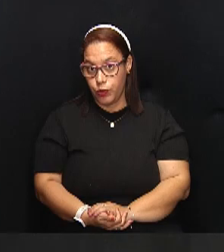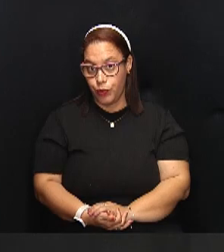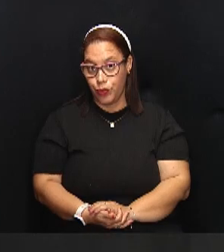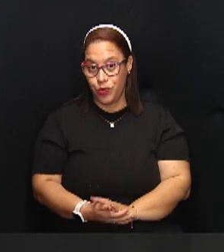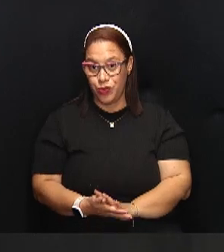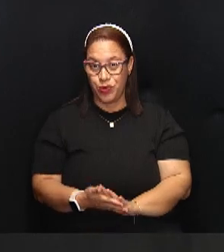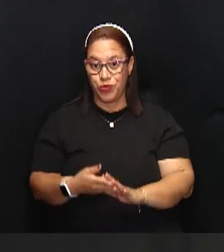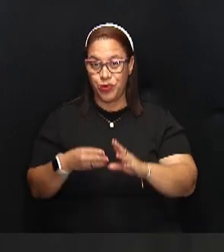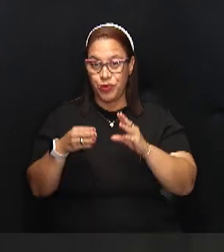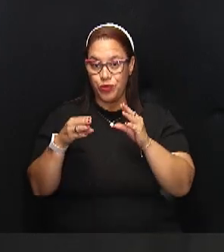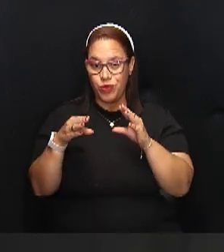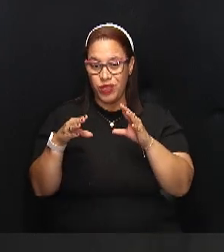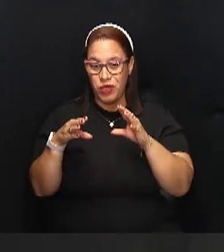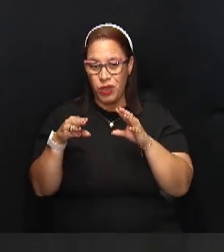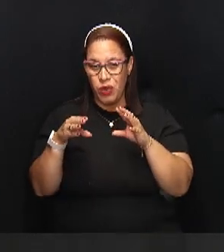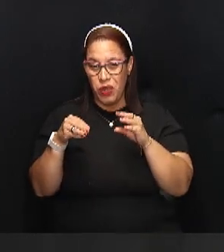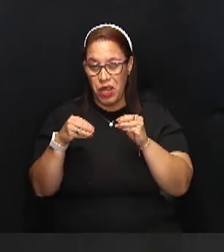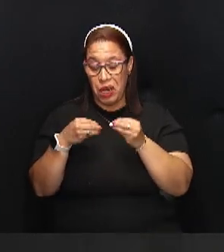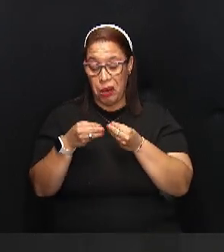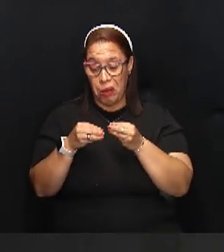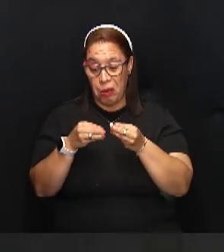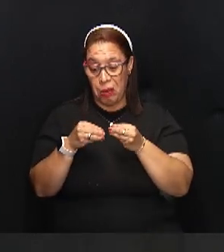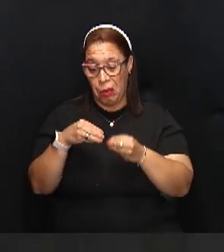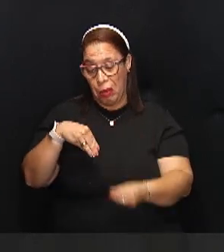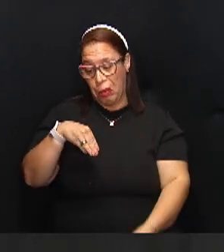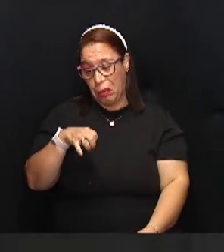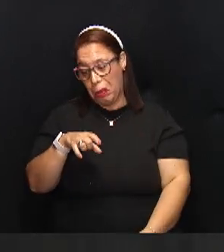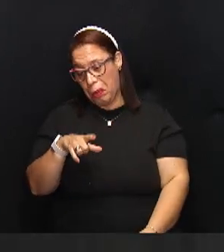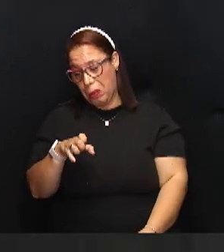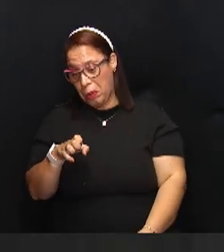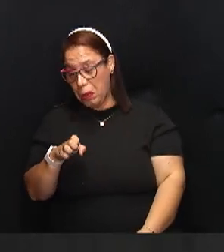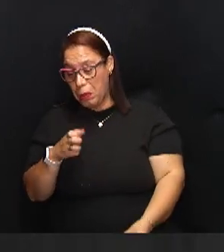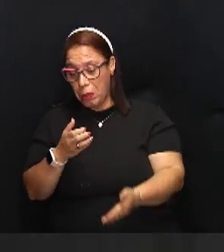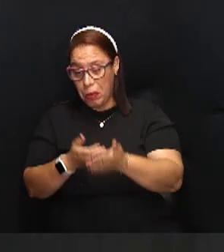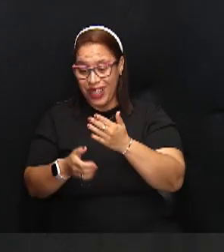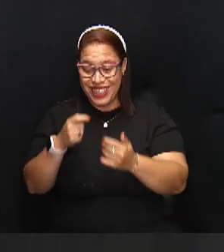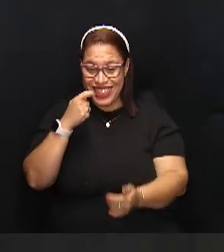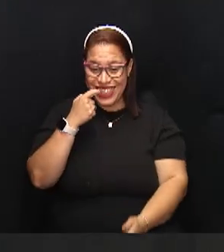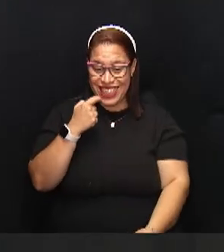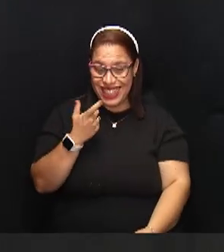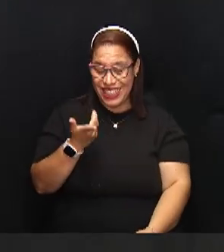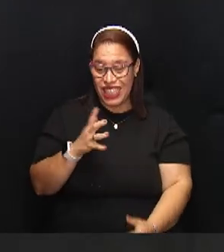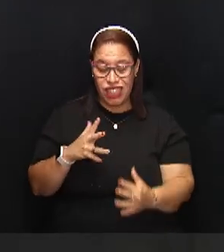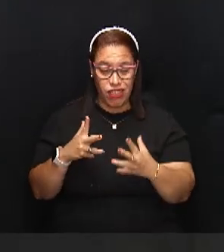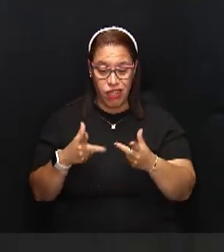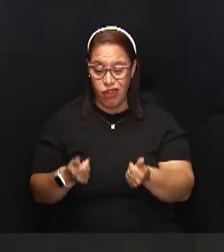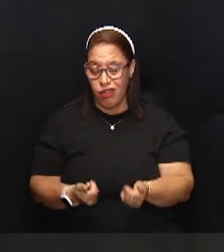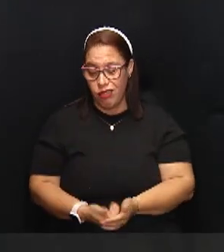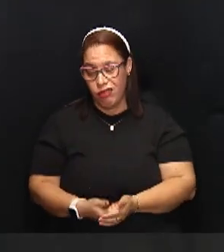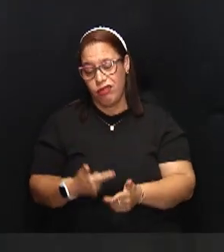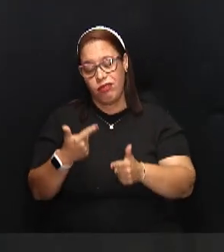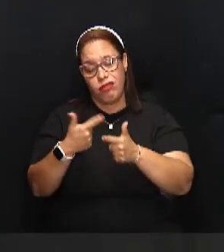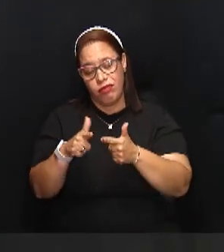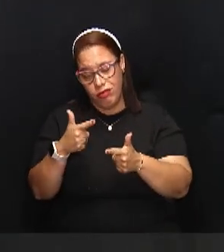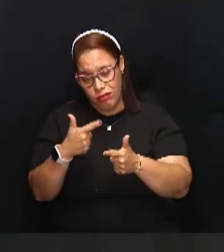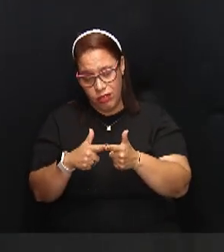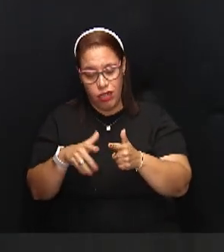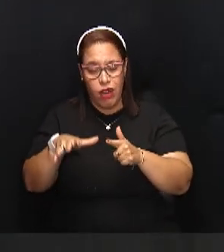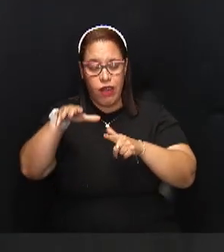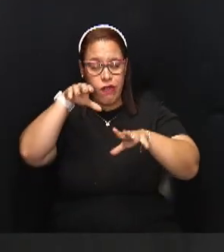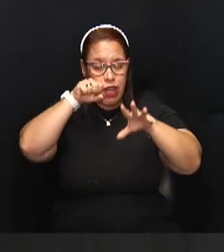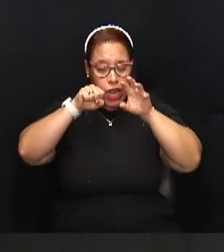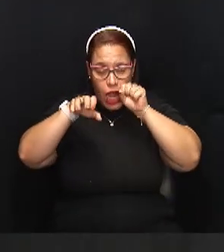amolecendo esse dente, né, colocando numa linguagem popular, você acaba perdendo o dente, um dente íntegro. Sim. Outros problemas, quadros de